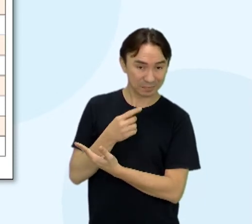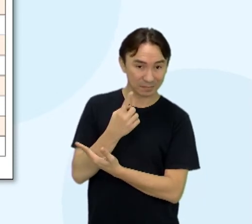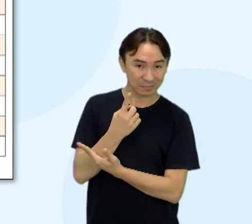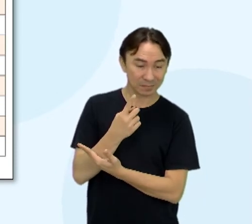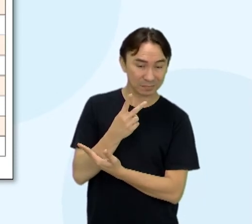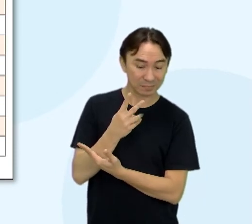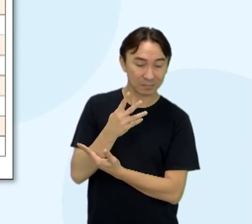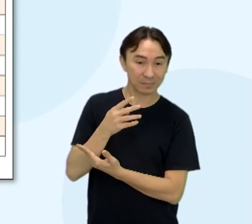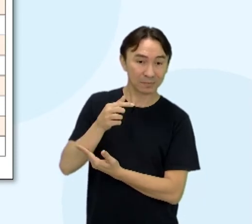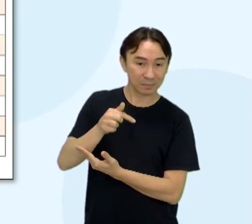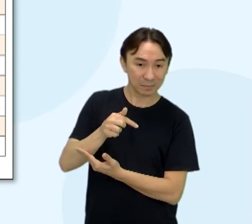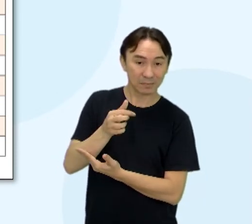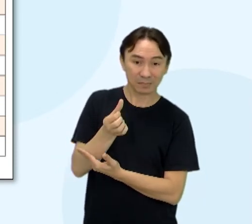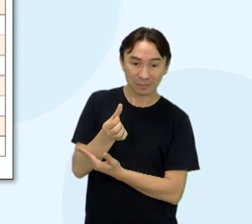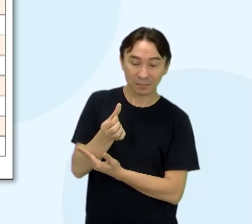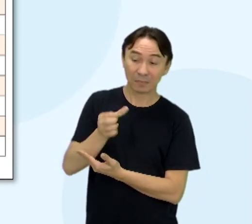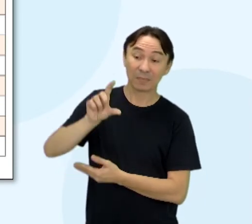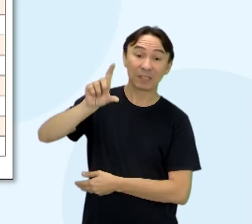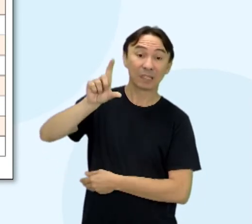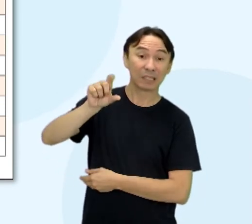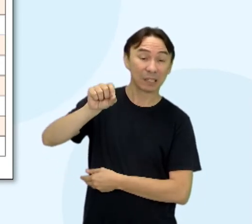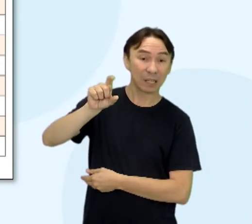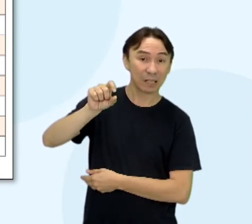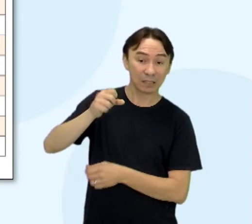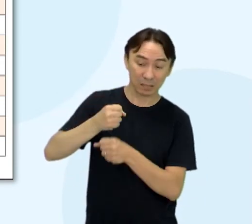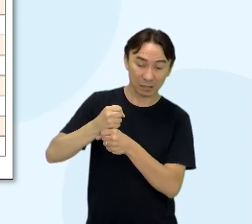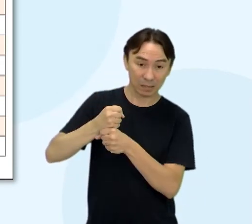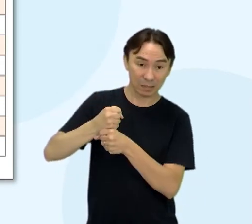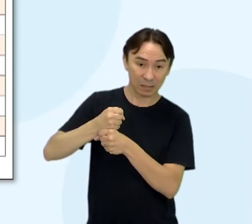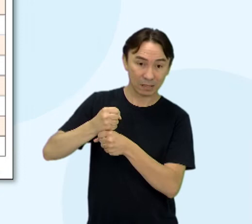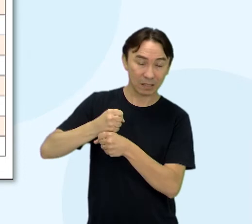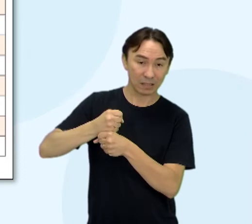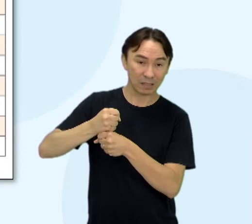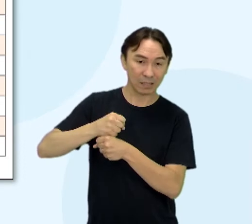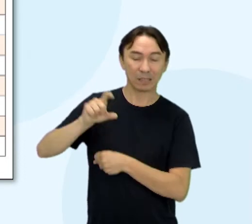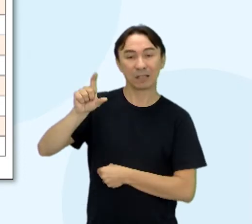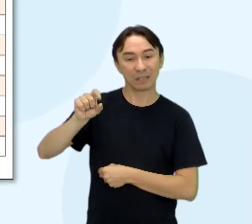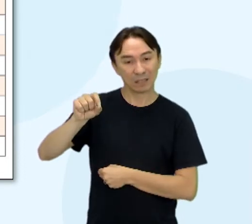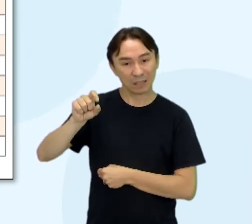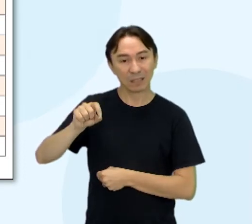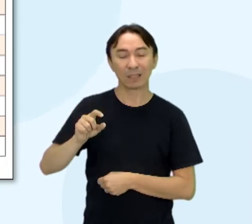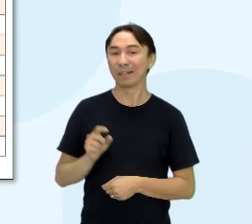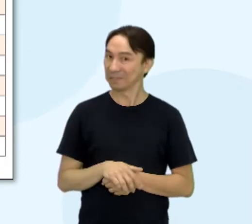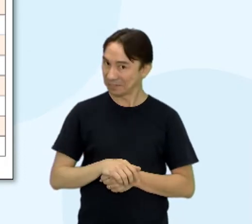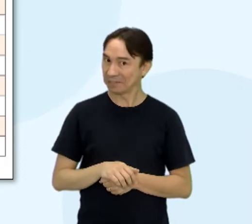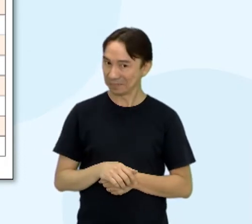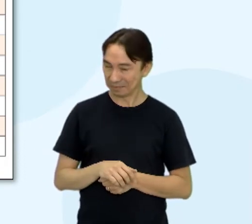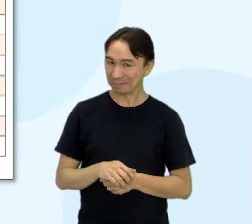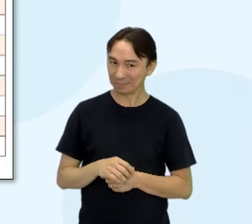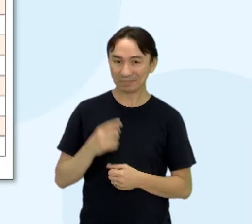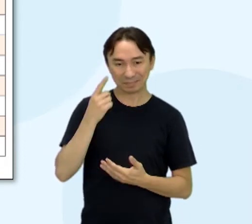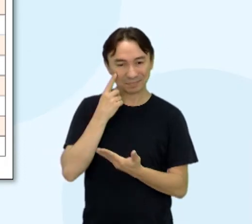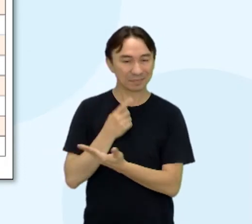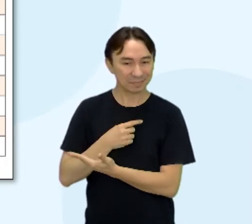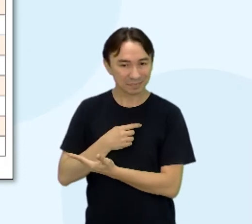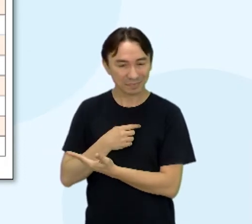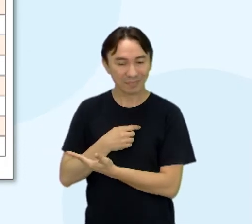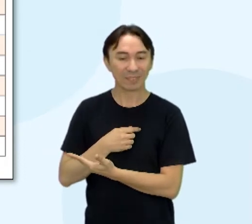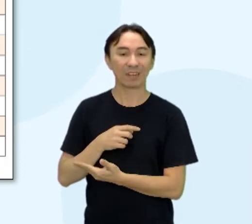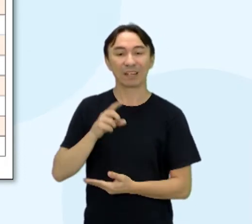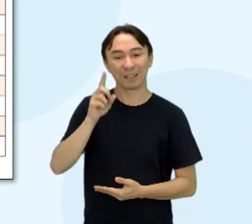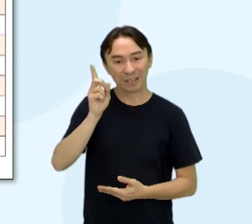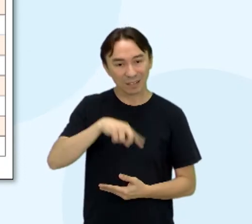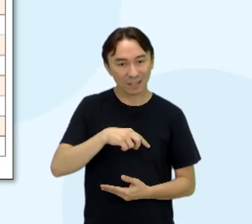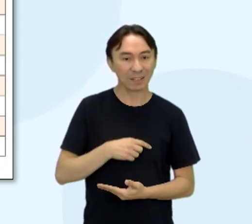7, 8, 9, 10. Então, não se iluda. Do 10 para o 19, tem 9? Não, porque você está considerando